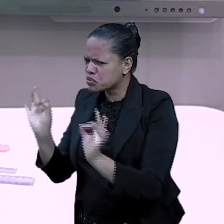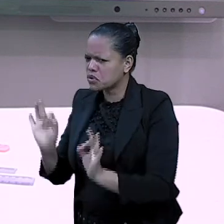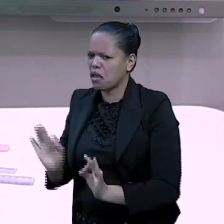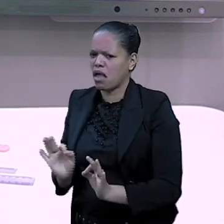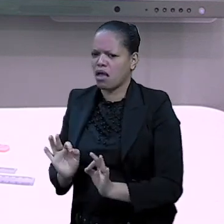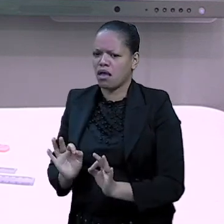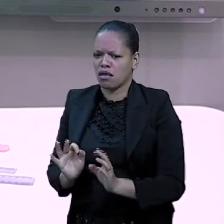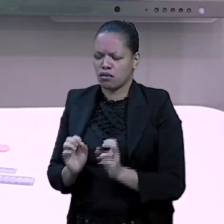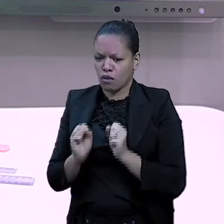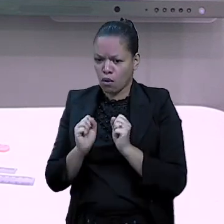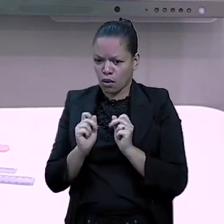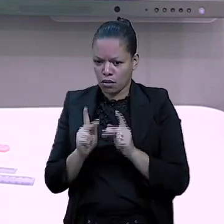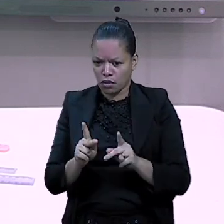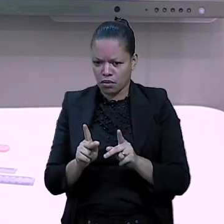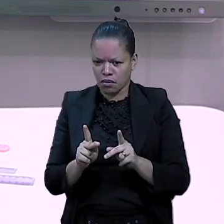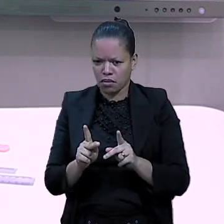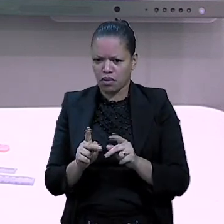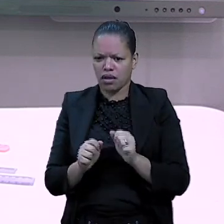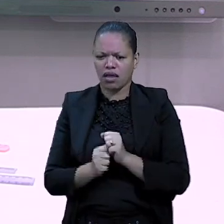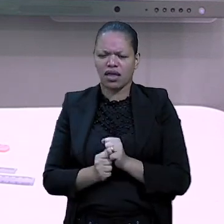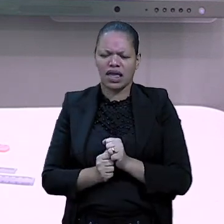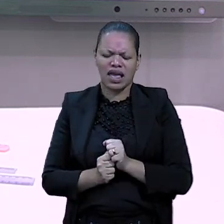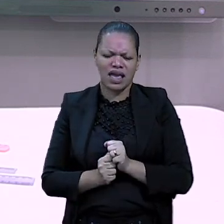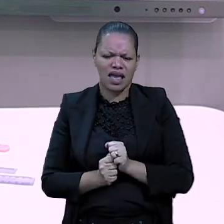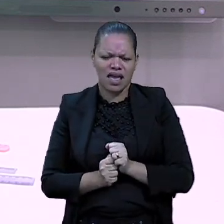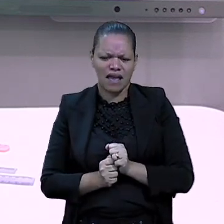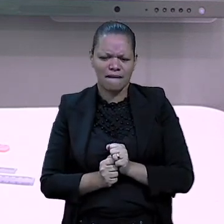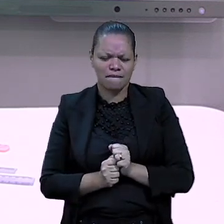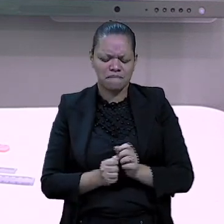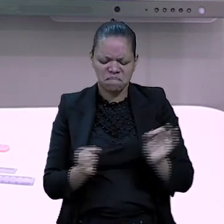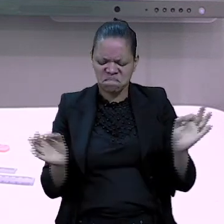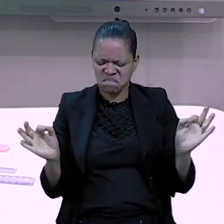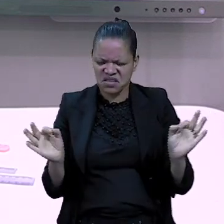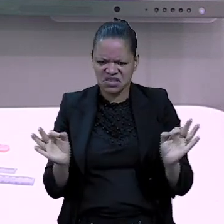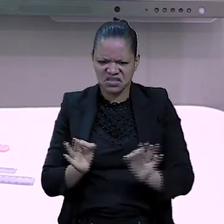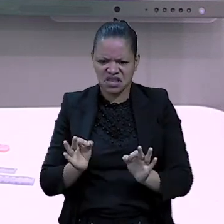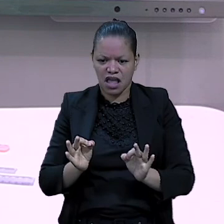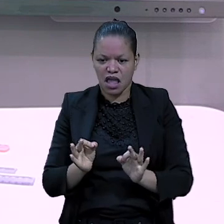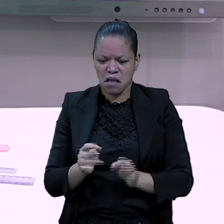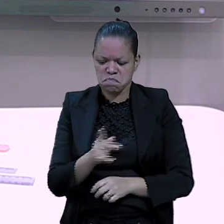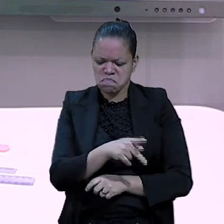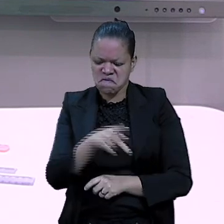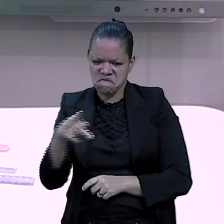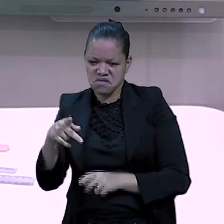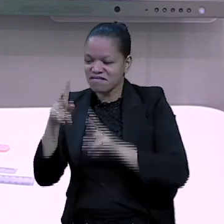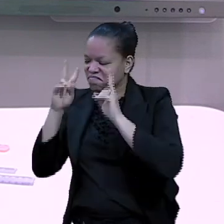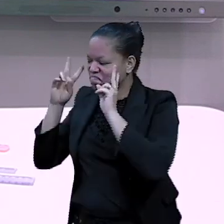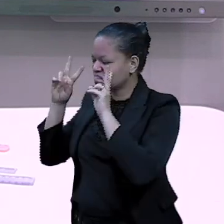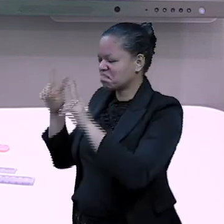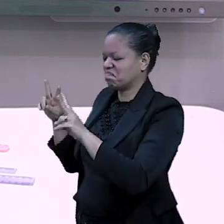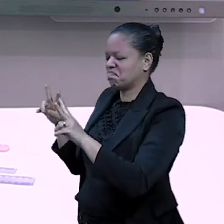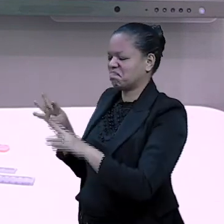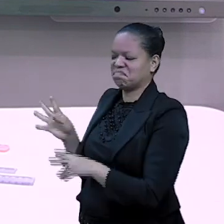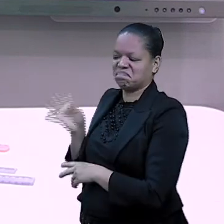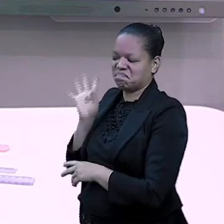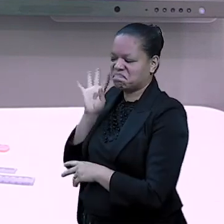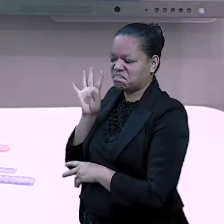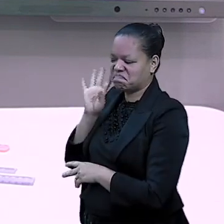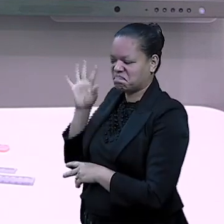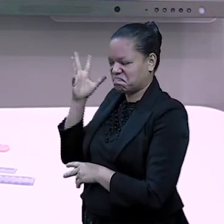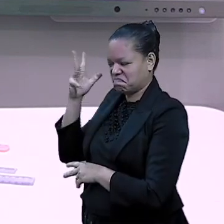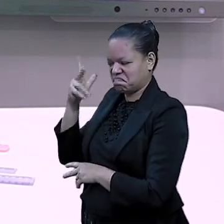o seu gráfico, a sua tabela de uma maneira bem certinha, para a professora ver que você é caprichoso nas atividades de